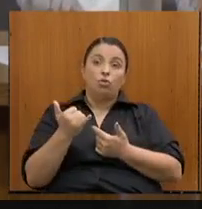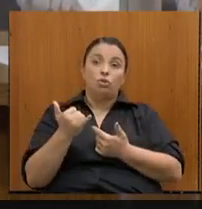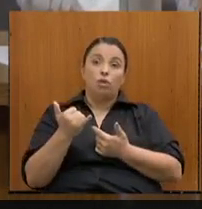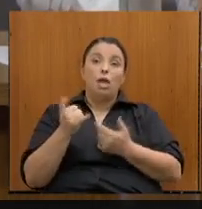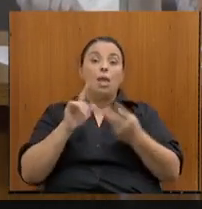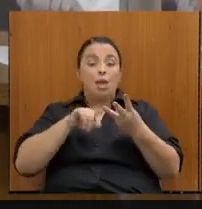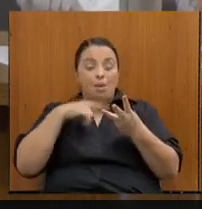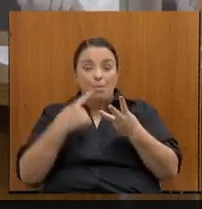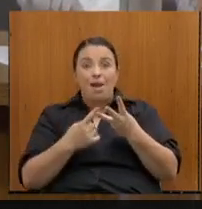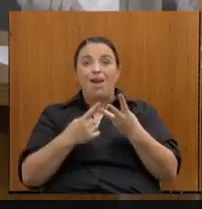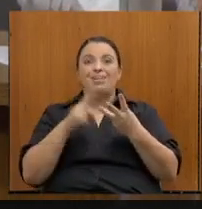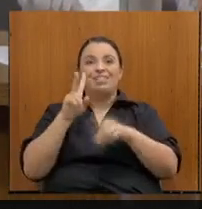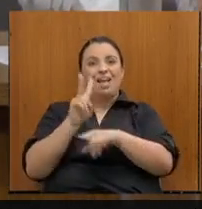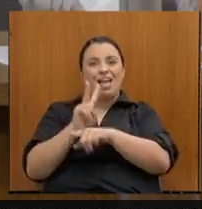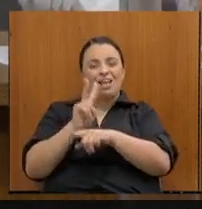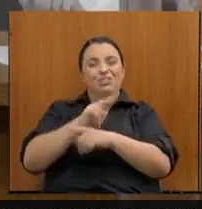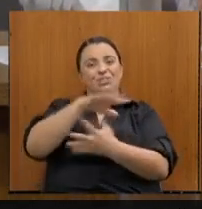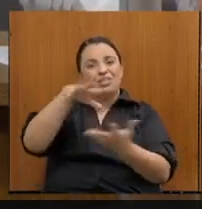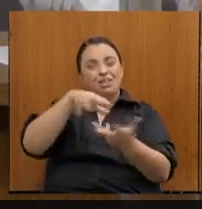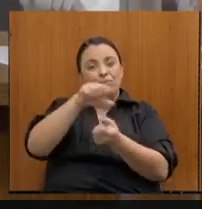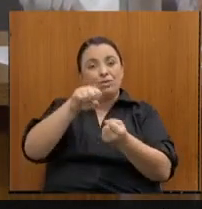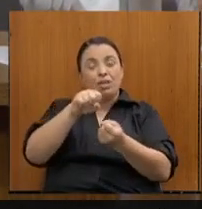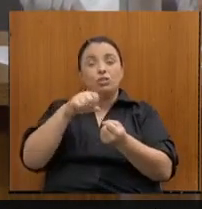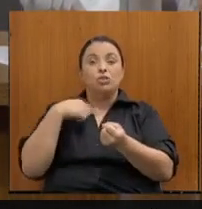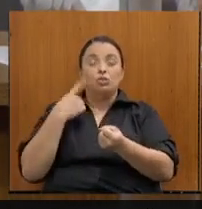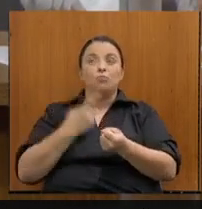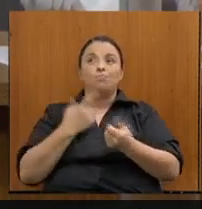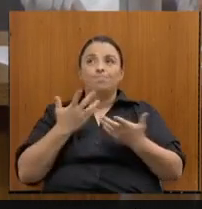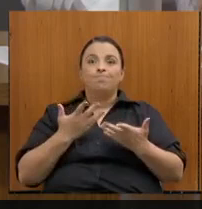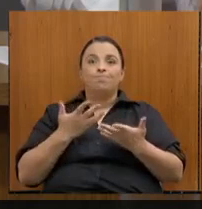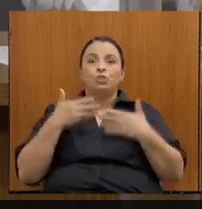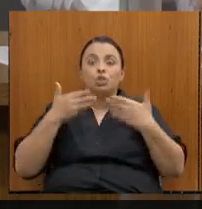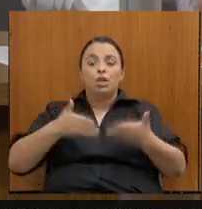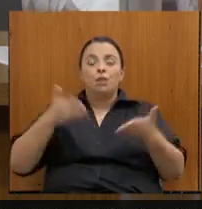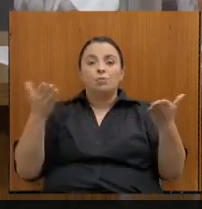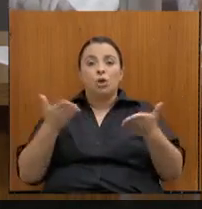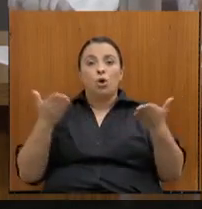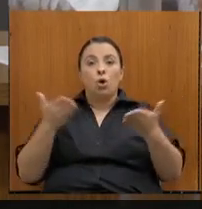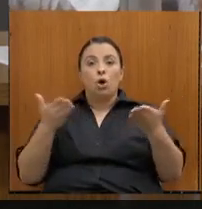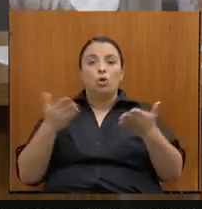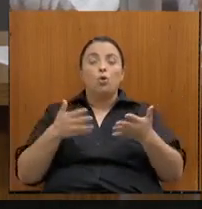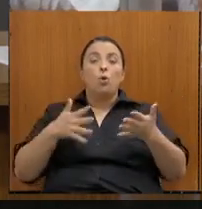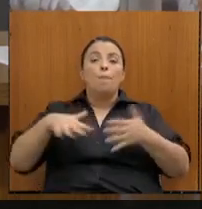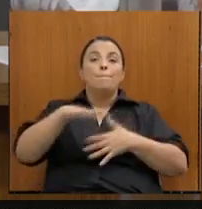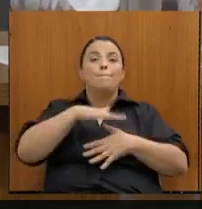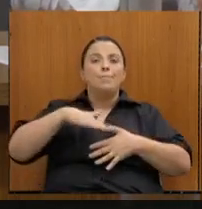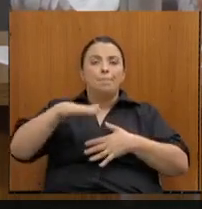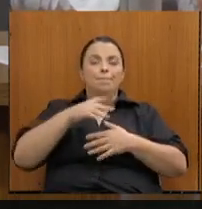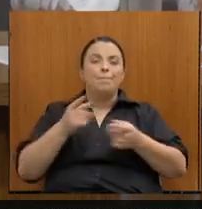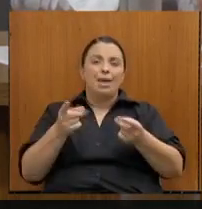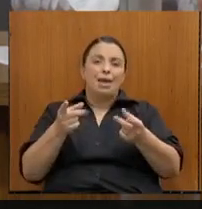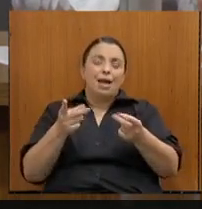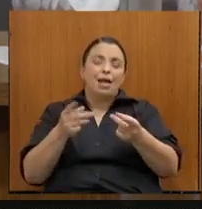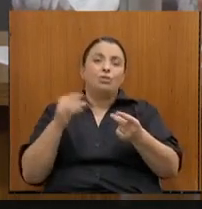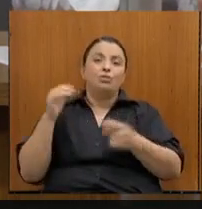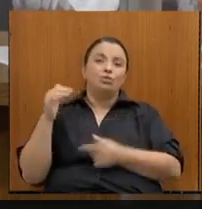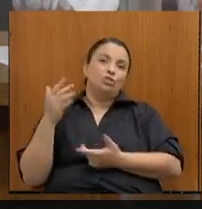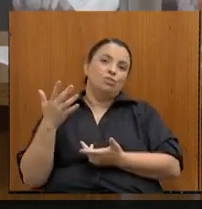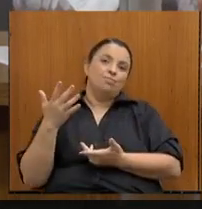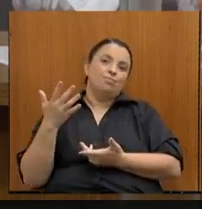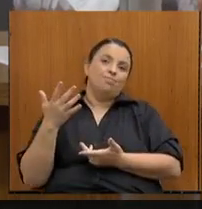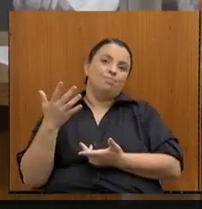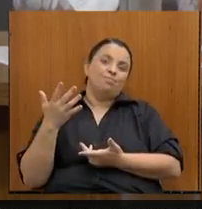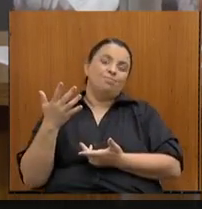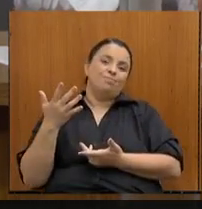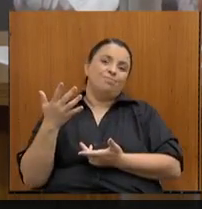gente enxergou no mercado de hidrogênio Verde a possibilidade de ser um Player é relevante dentro desse setor né a gente